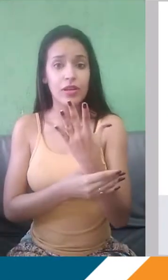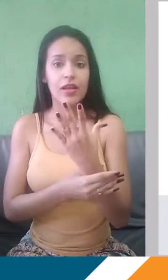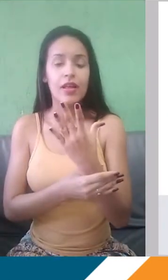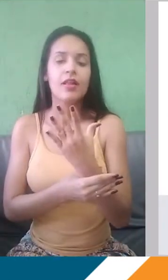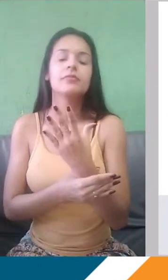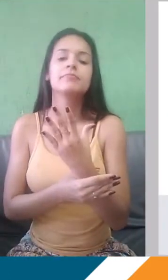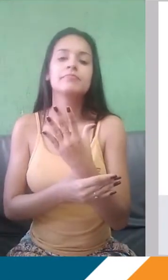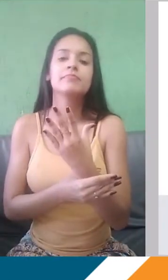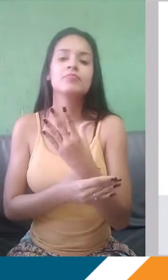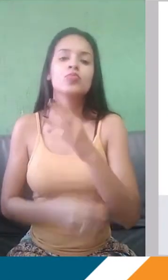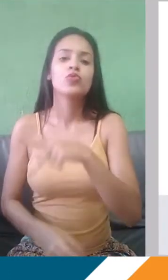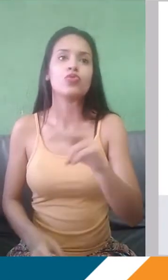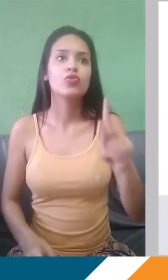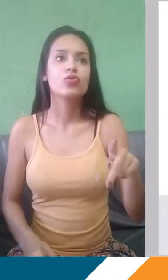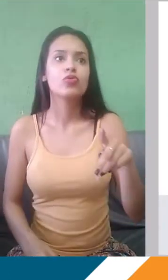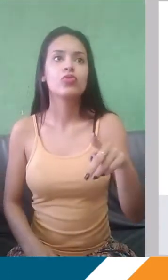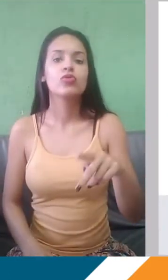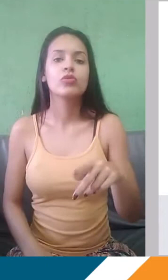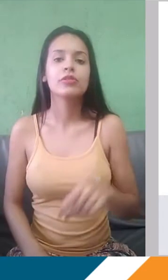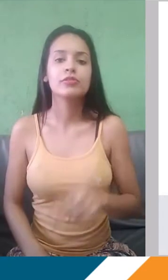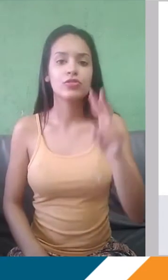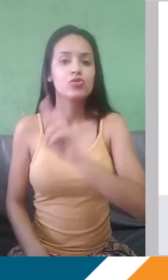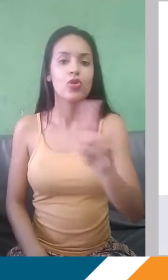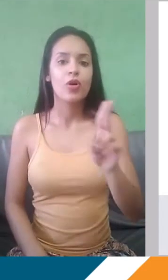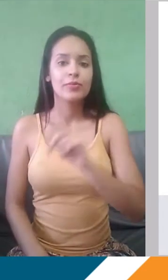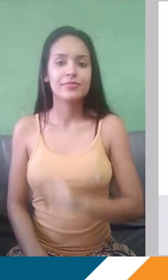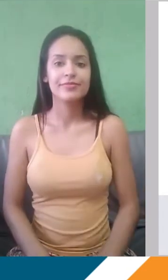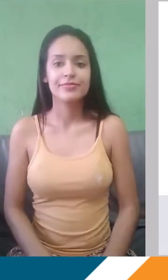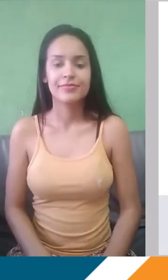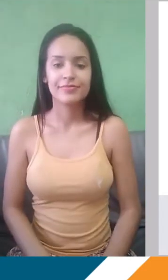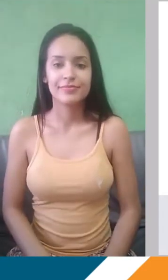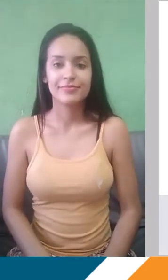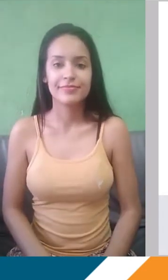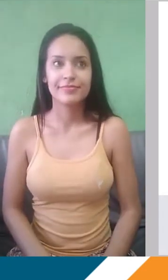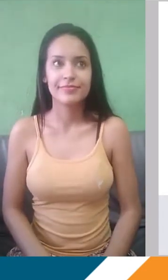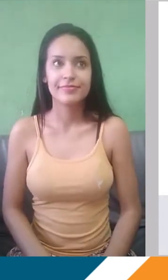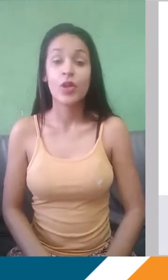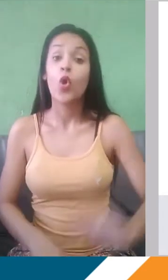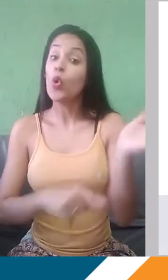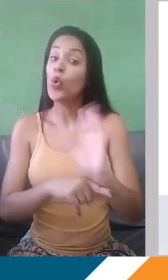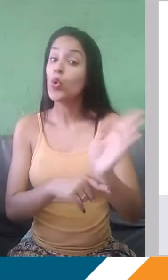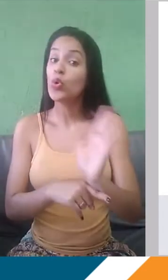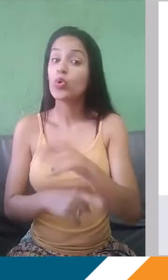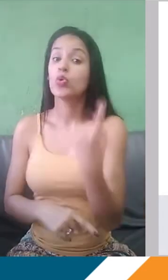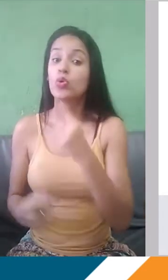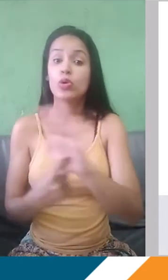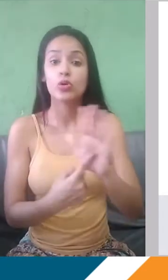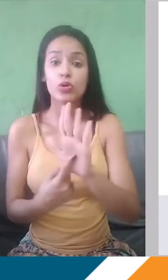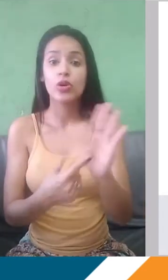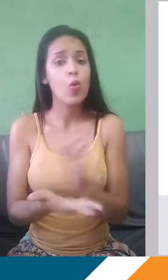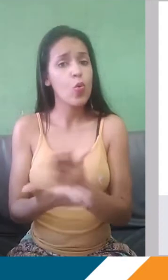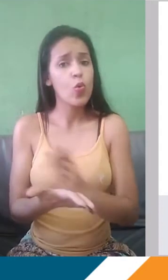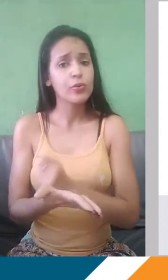com as mediadoras Patrícia, Maísa e Débora. Neste vídeo, nós iremos apresentar algumas questões